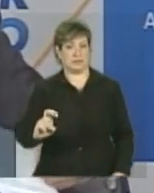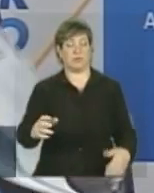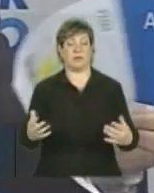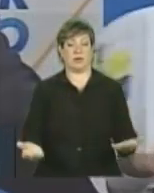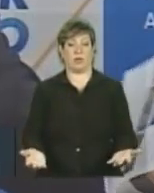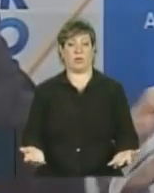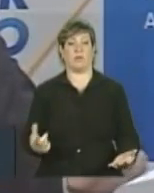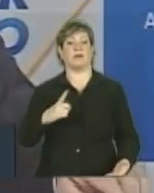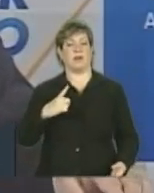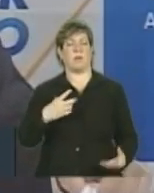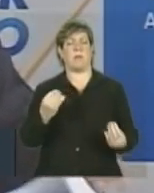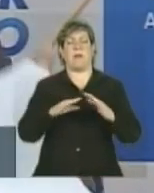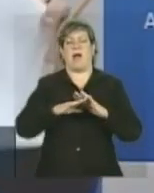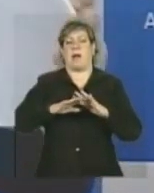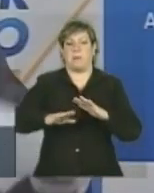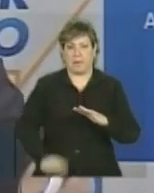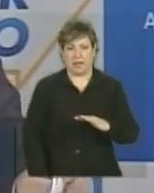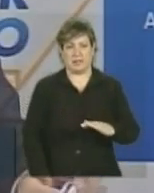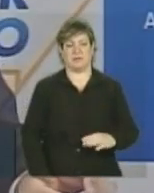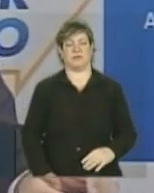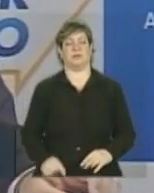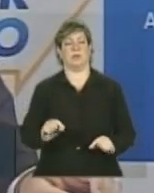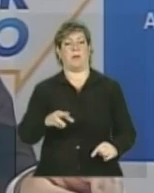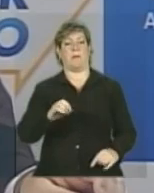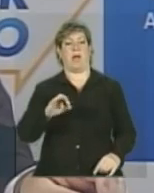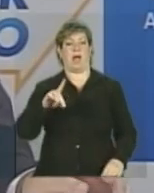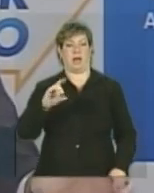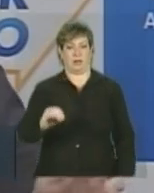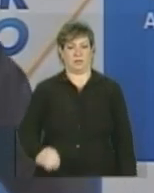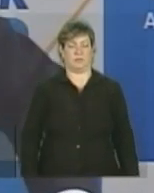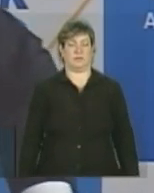estamos muito abaixo do mercado.